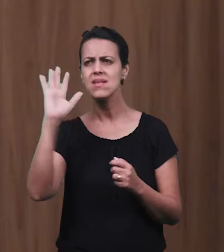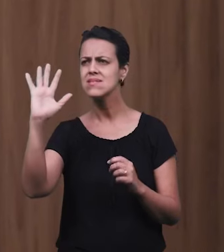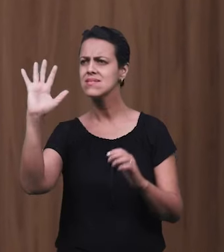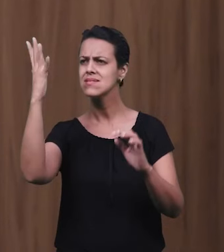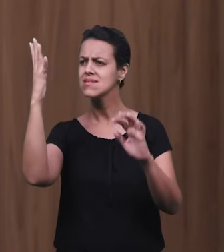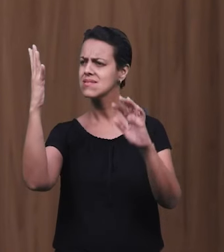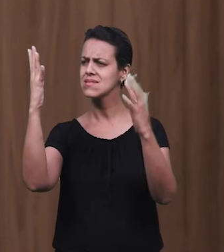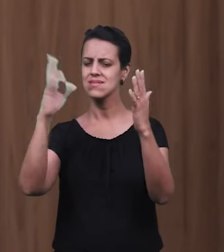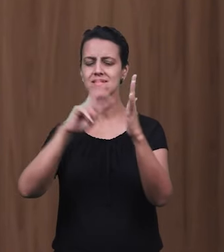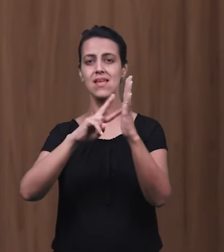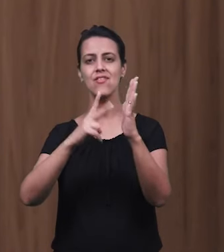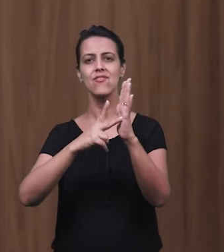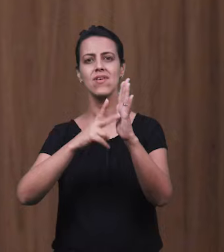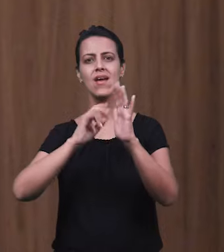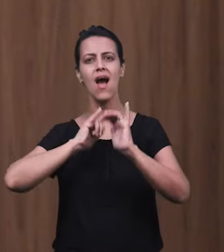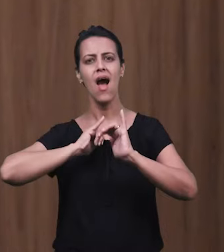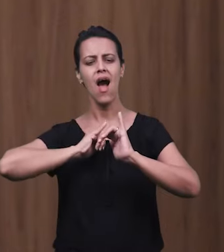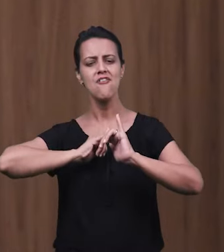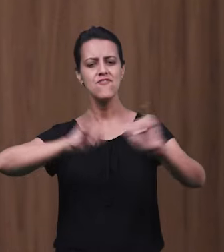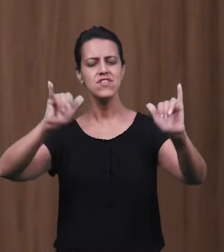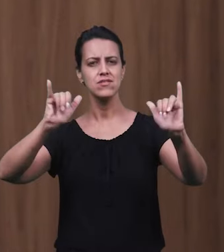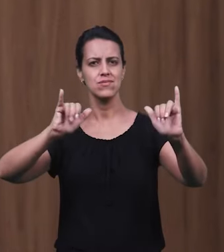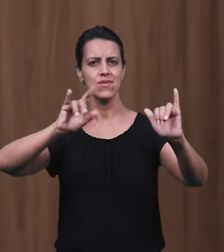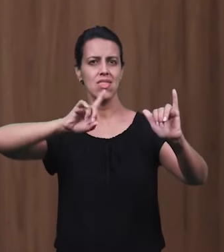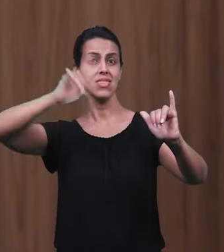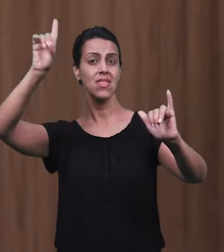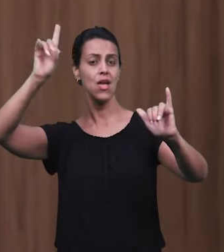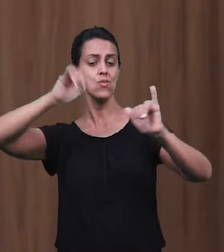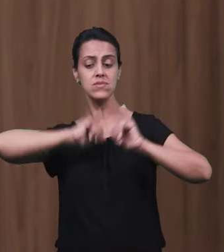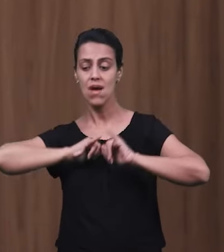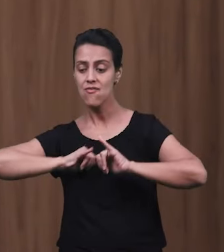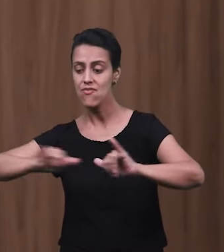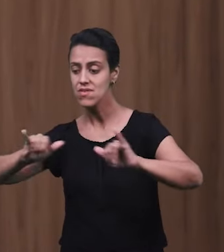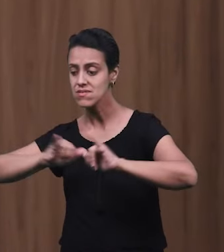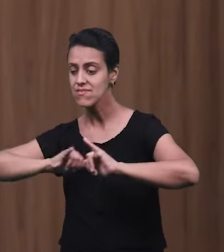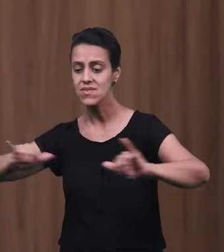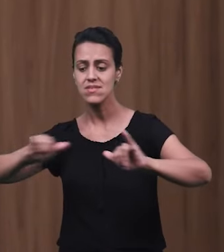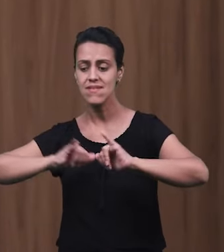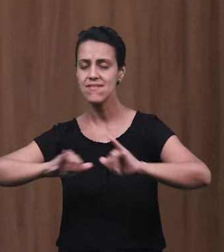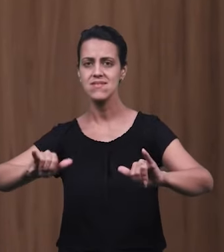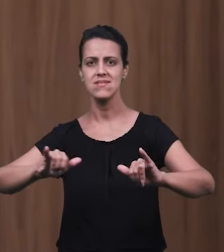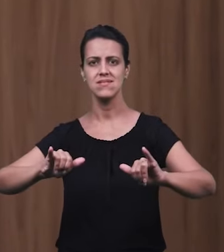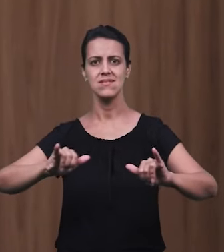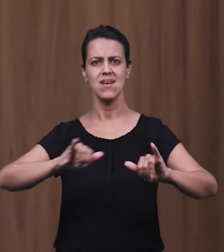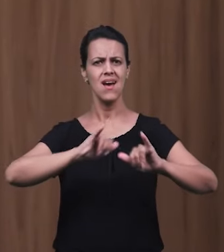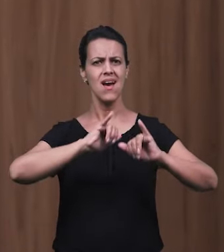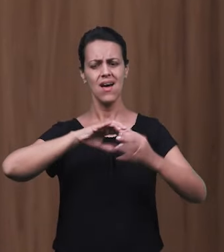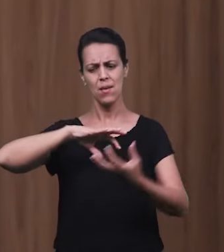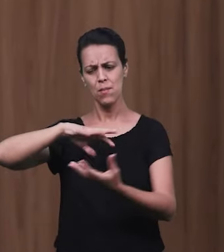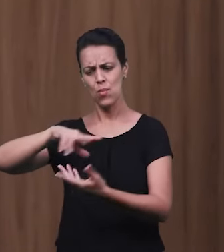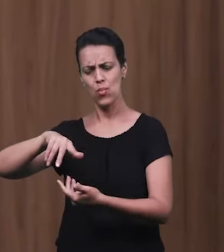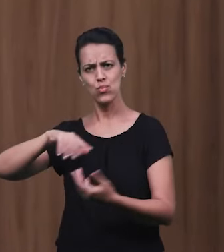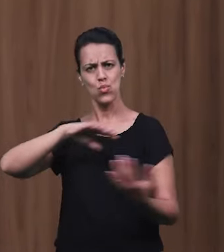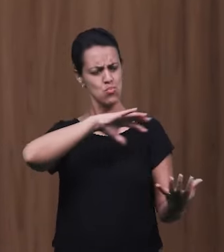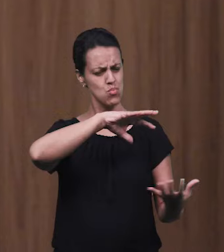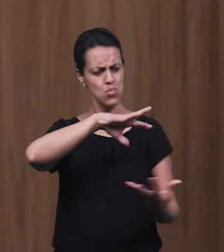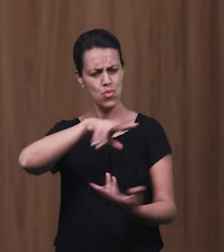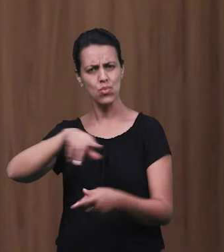avisos que são feitos da parte de Deus para a igreja e para o mundo e para